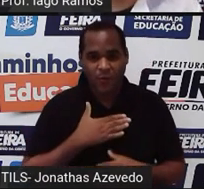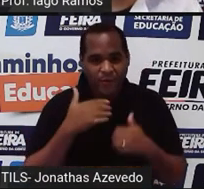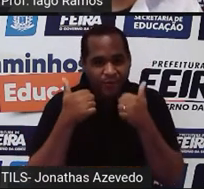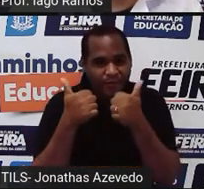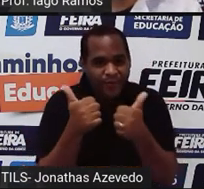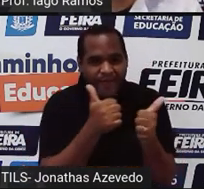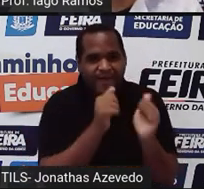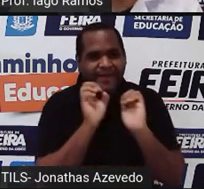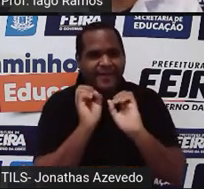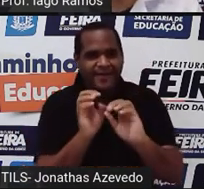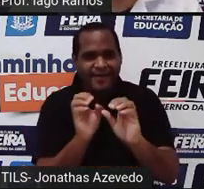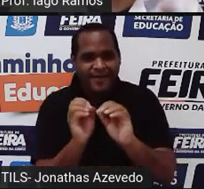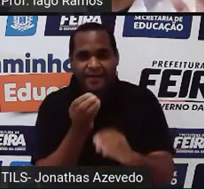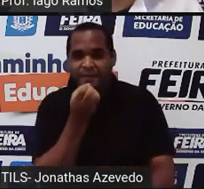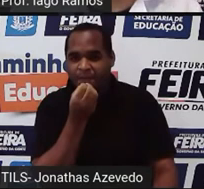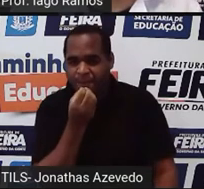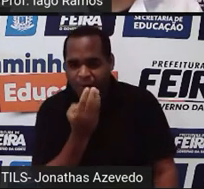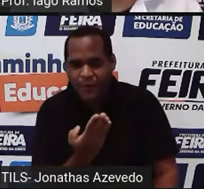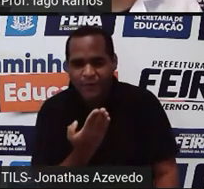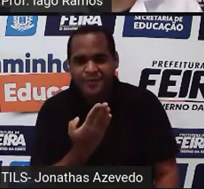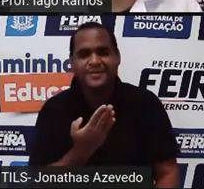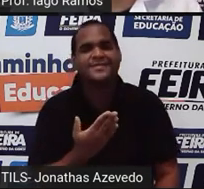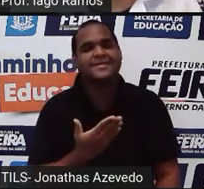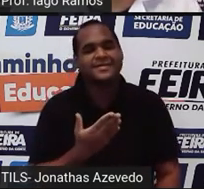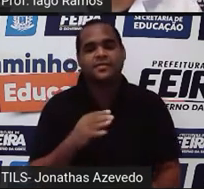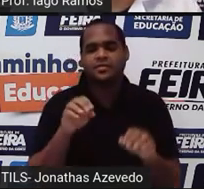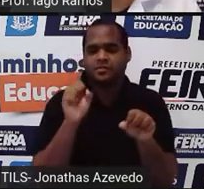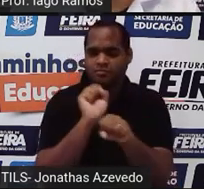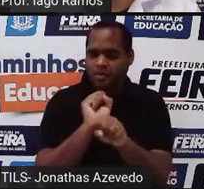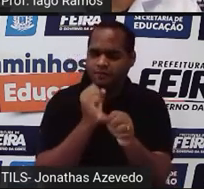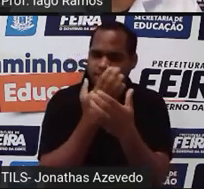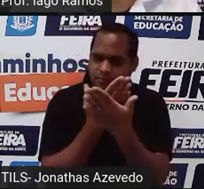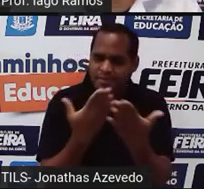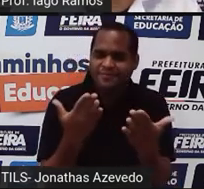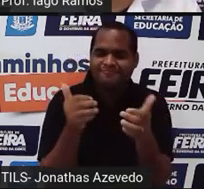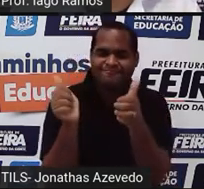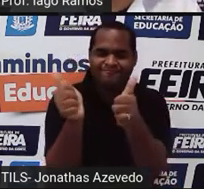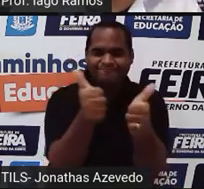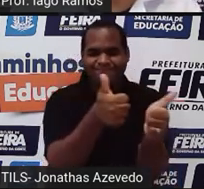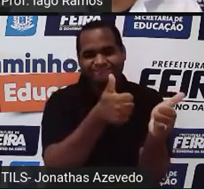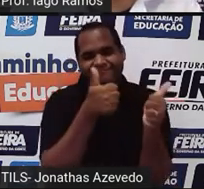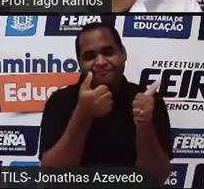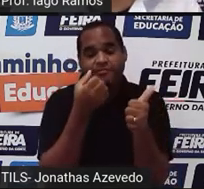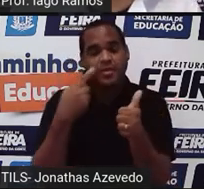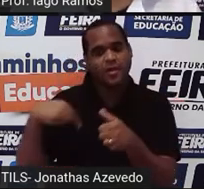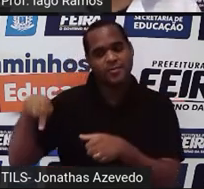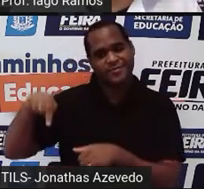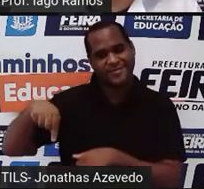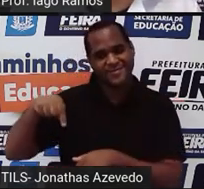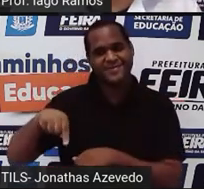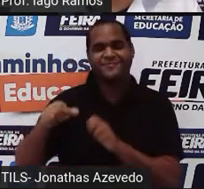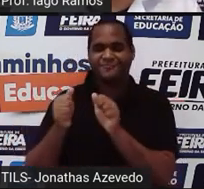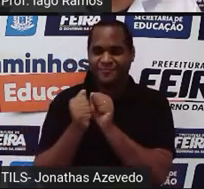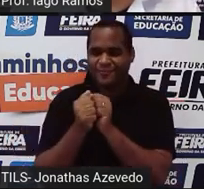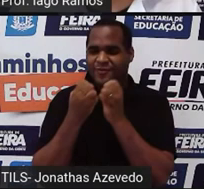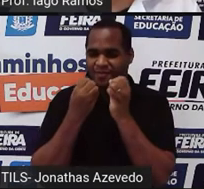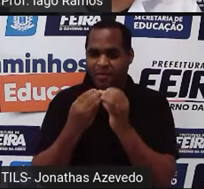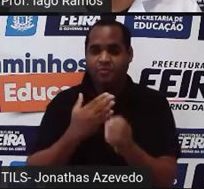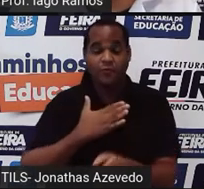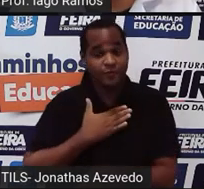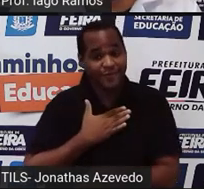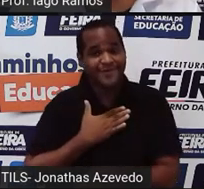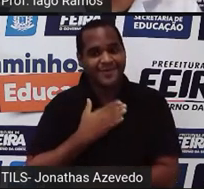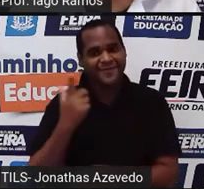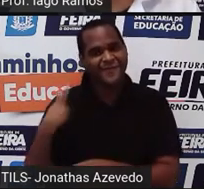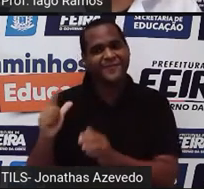Curtiu a nossa aula? Eu espero que você tenha curtido, tá bom? Nós desse lado aqui curtimos bastante,